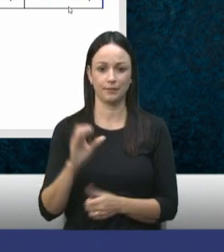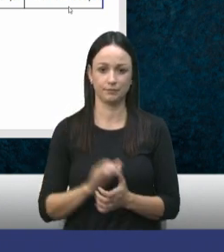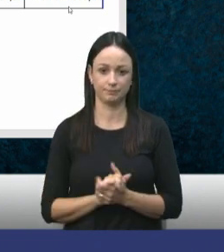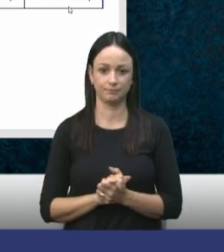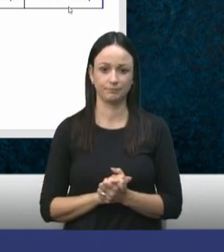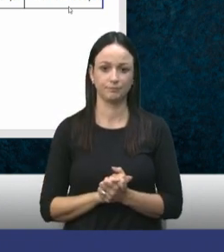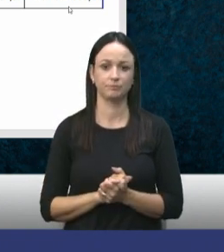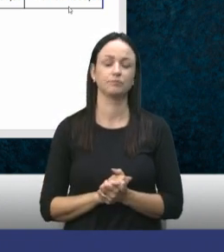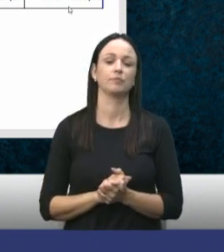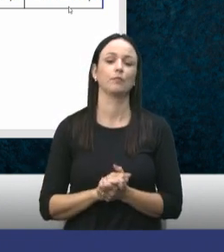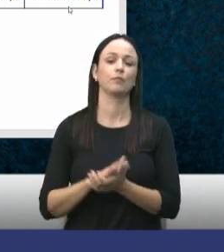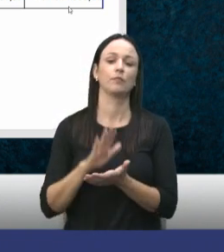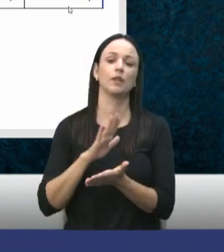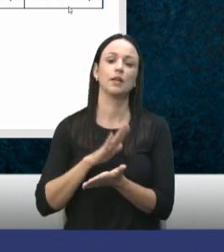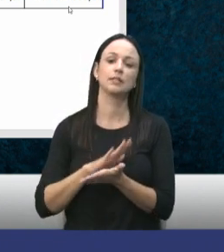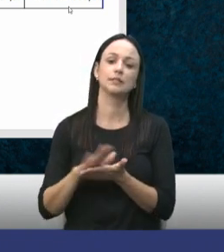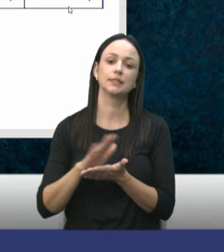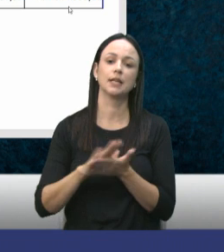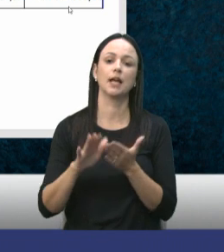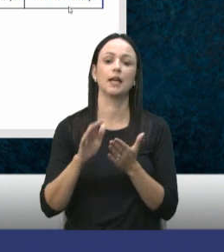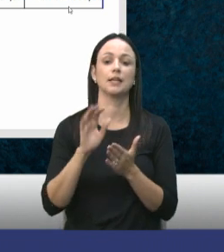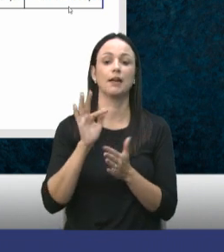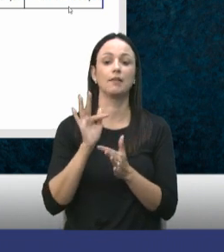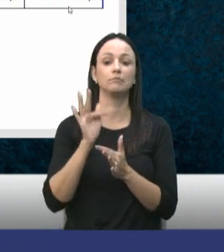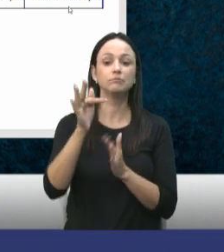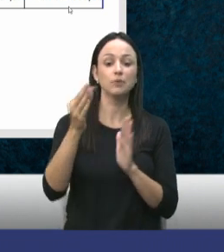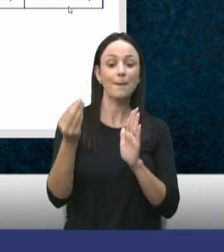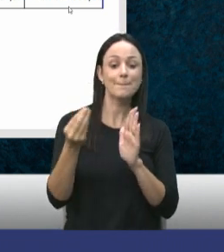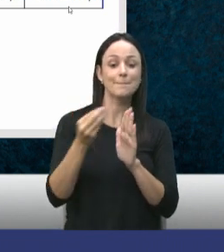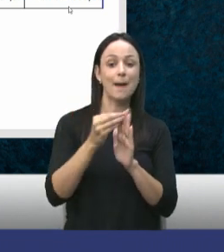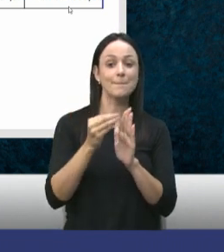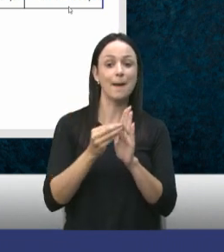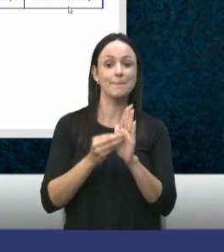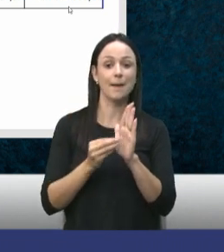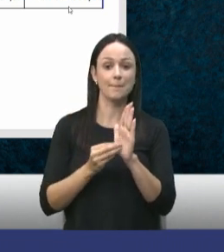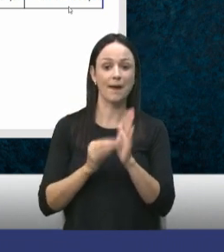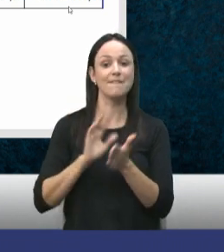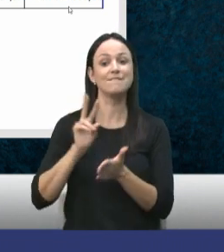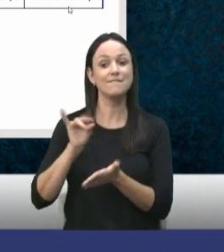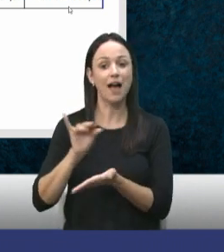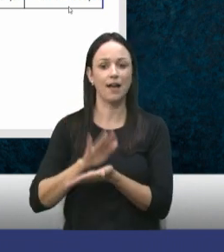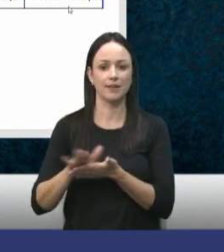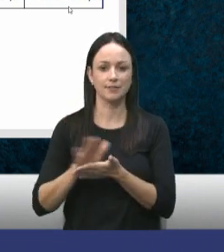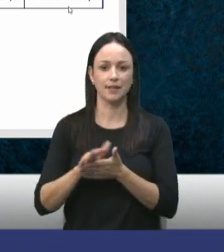489.221.119.37. E a despesa orçada para 2023,